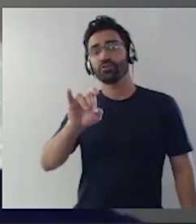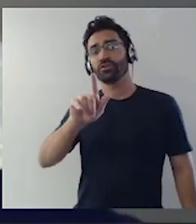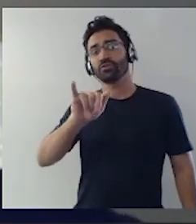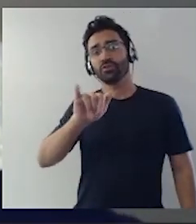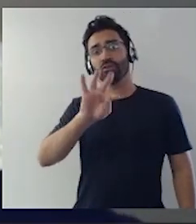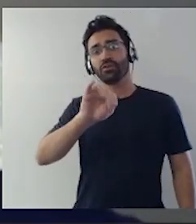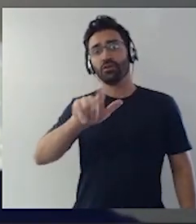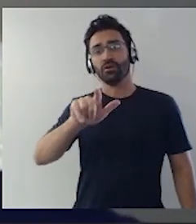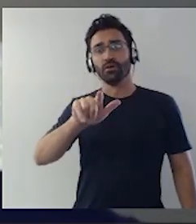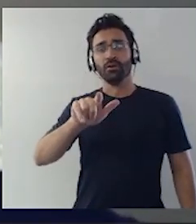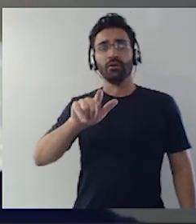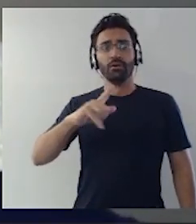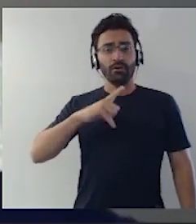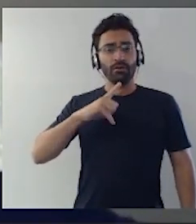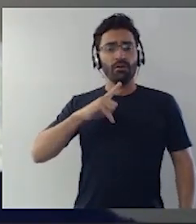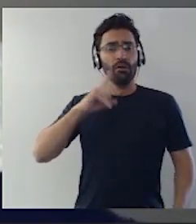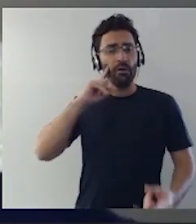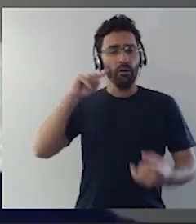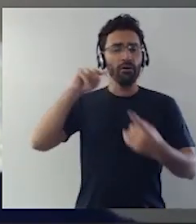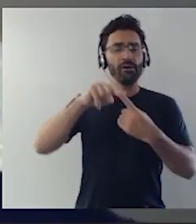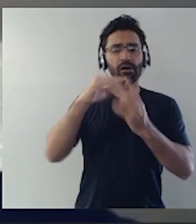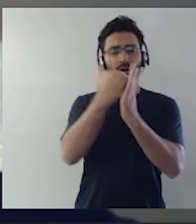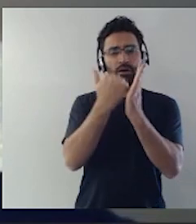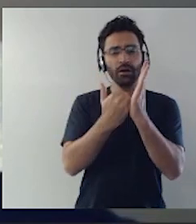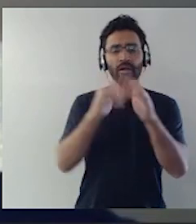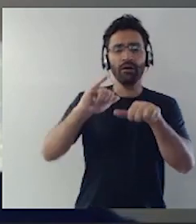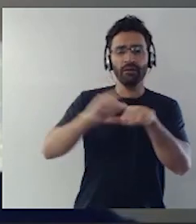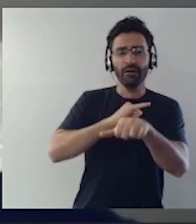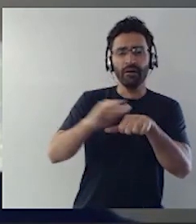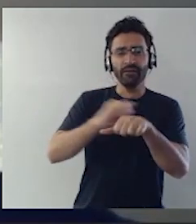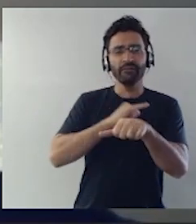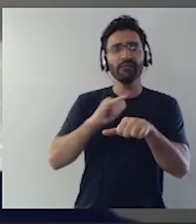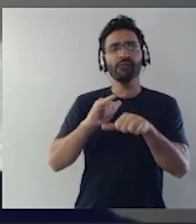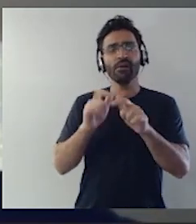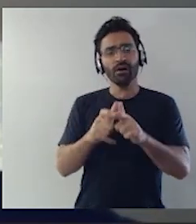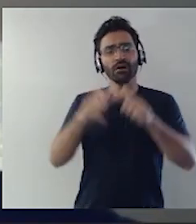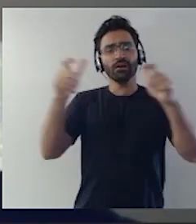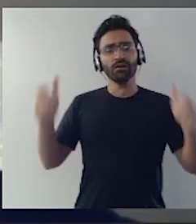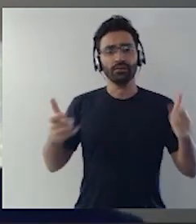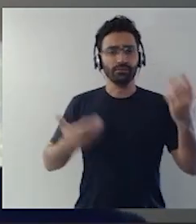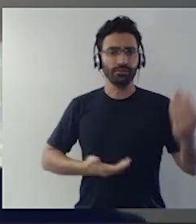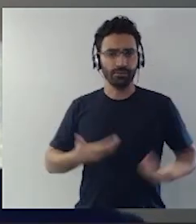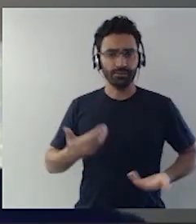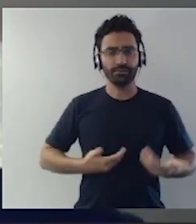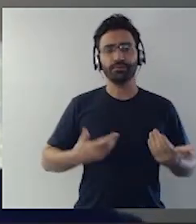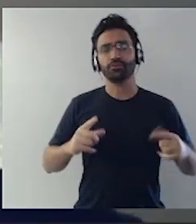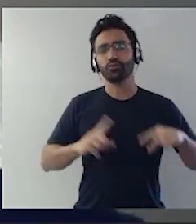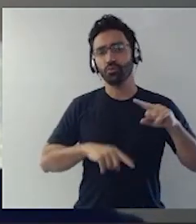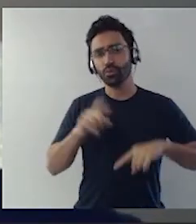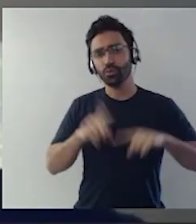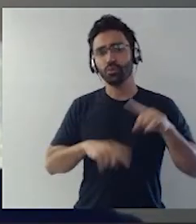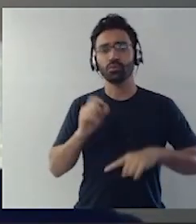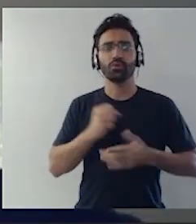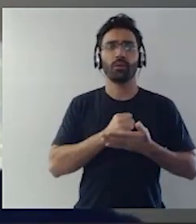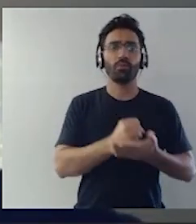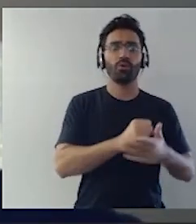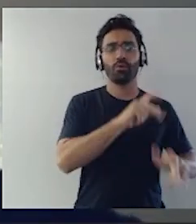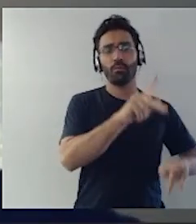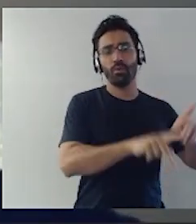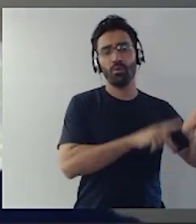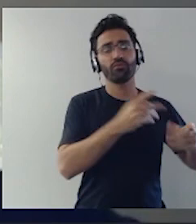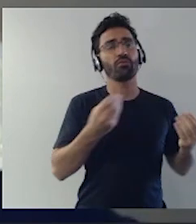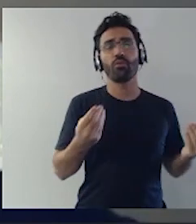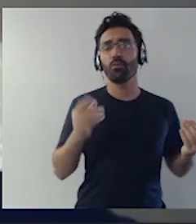e estabelece como metas estratégicas a viabilização e ampliação de seus serviços e produtos para o cidadão por meio de